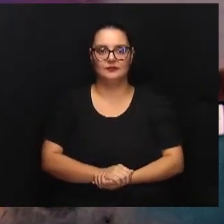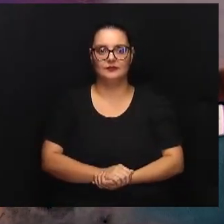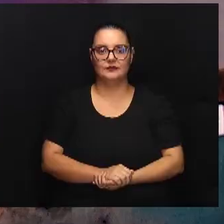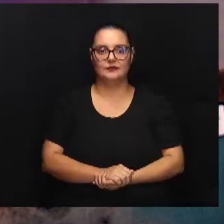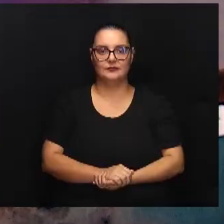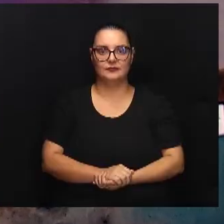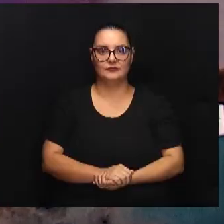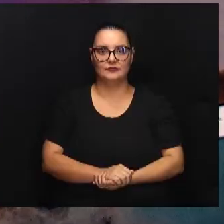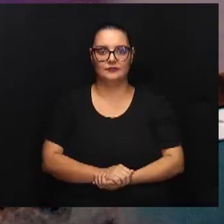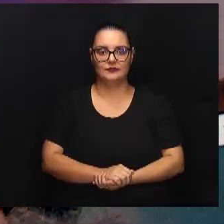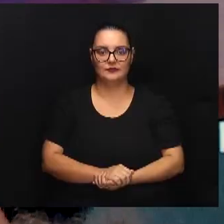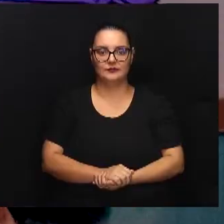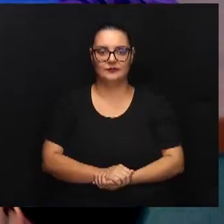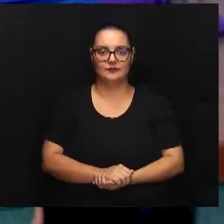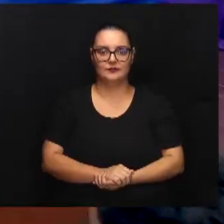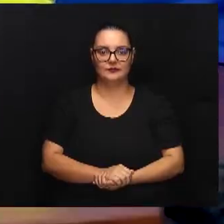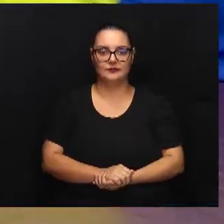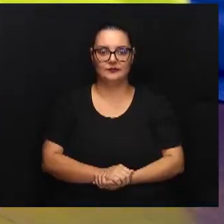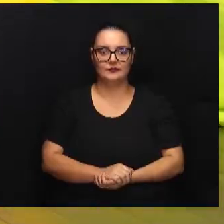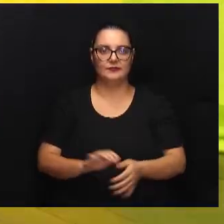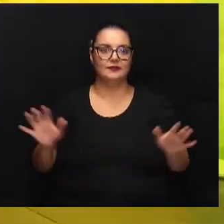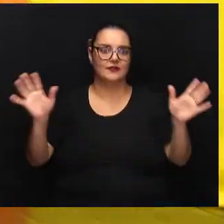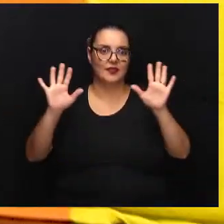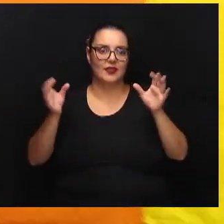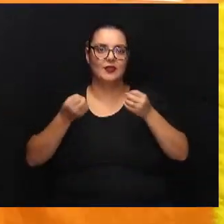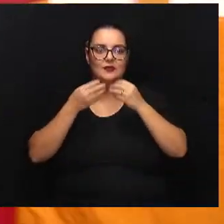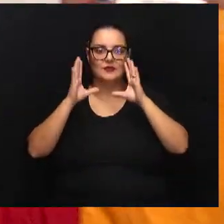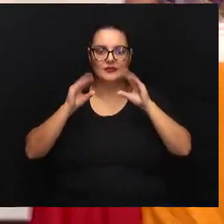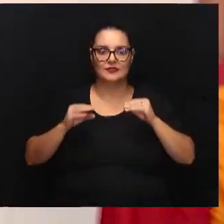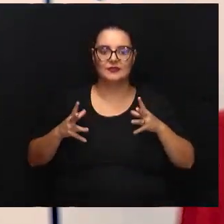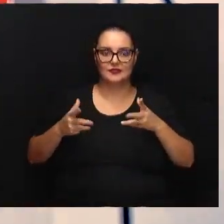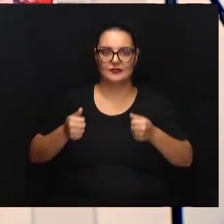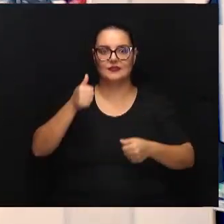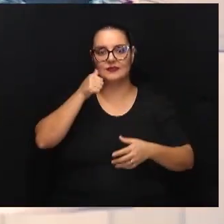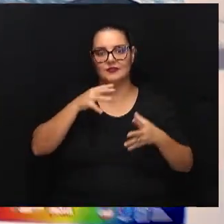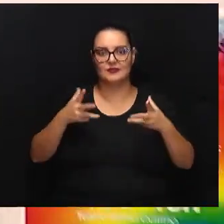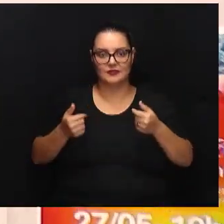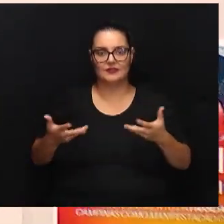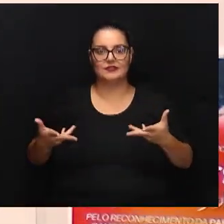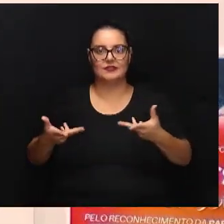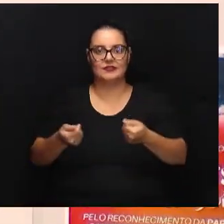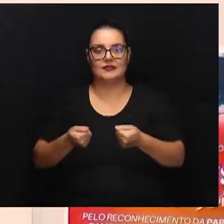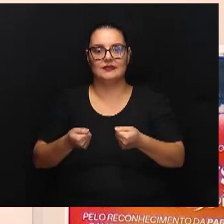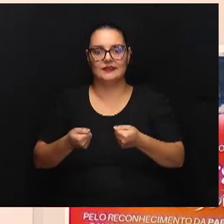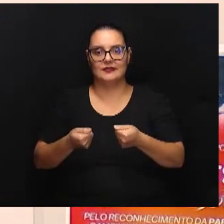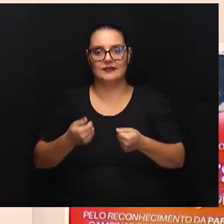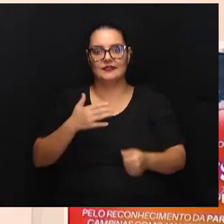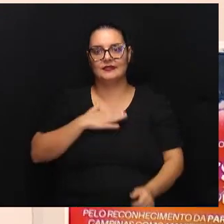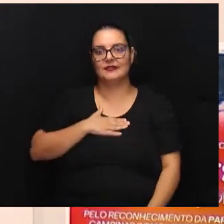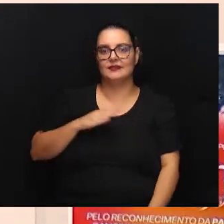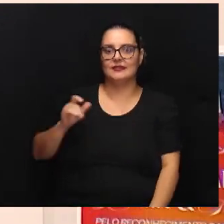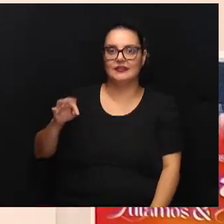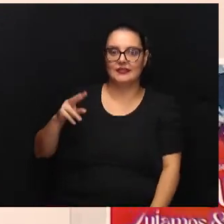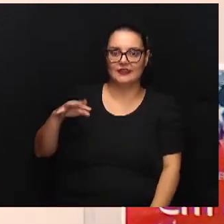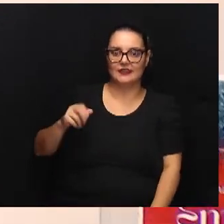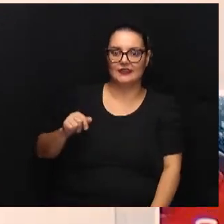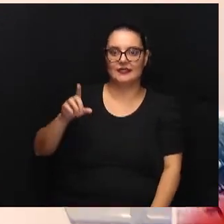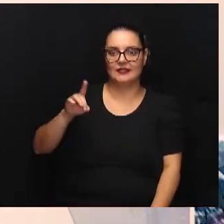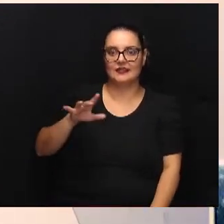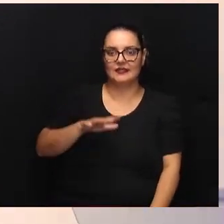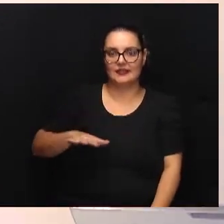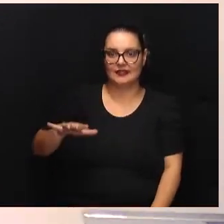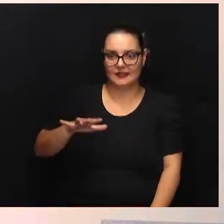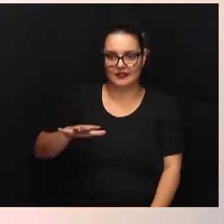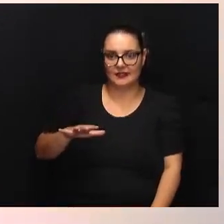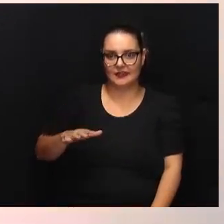Olá, boa noite a todos, a todas e a todes. Sou a Catrina, sou diretora de Juventude e Cultura da União Nacional